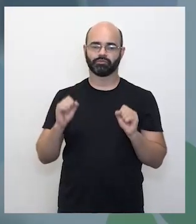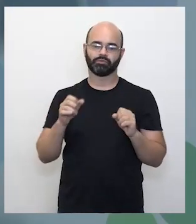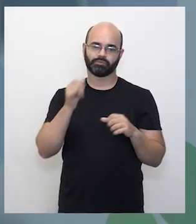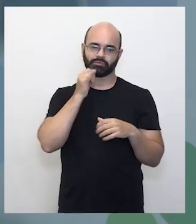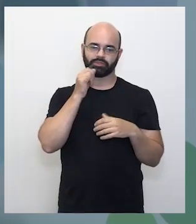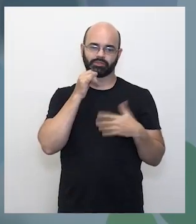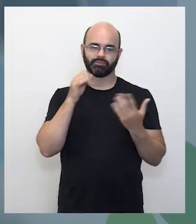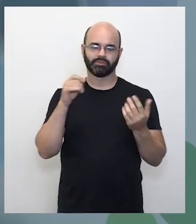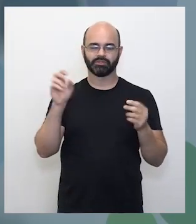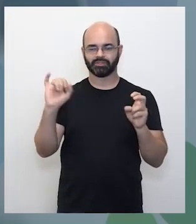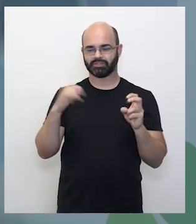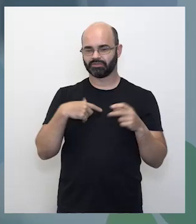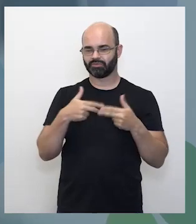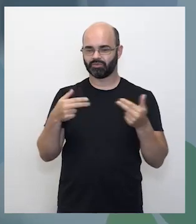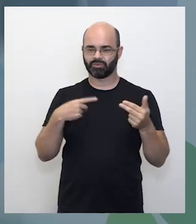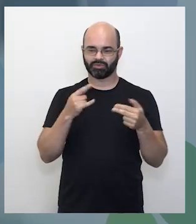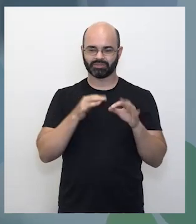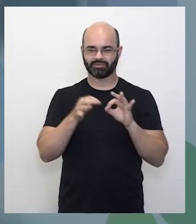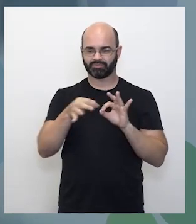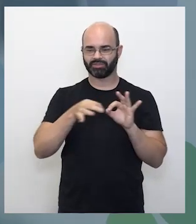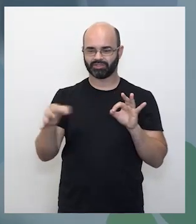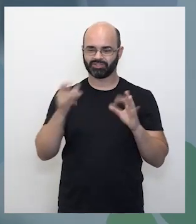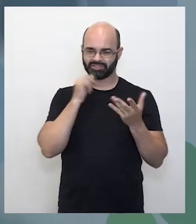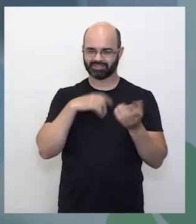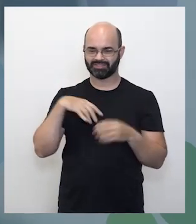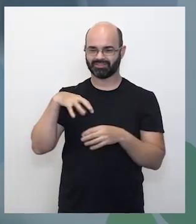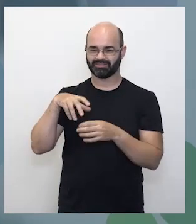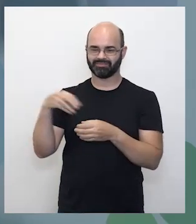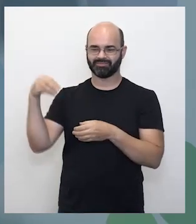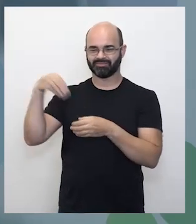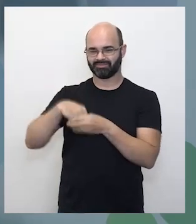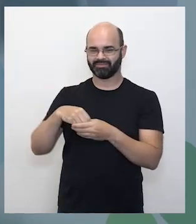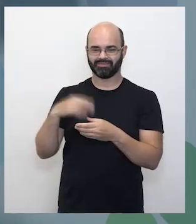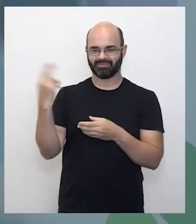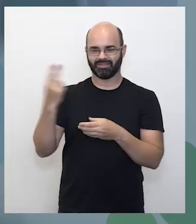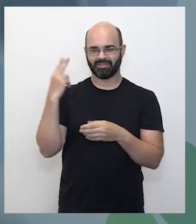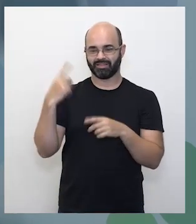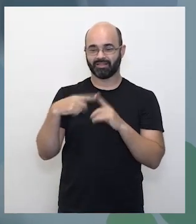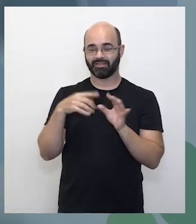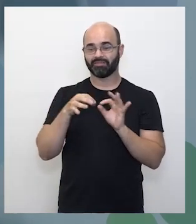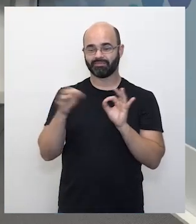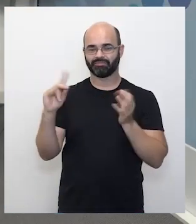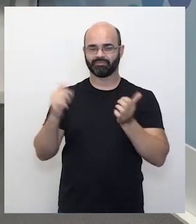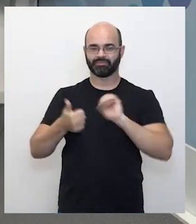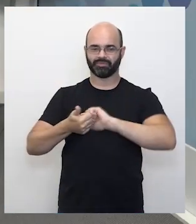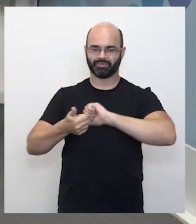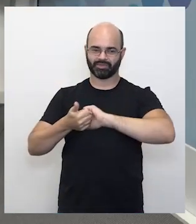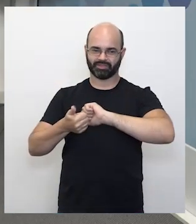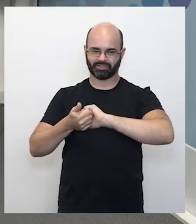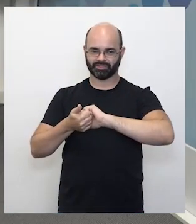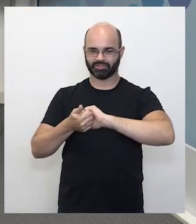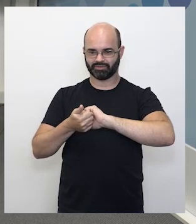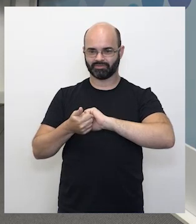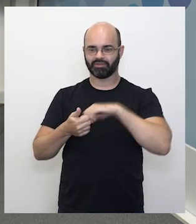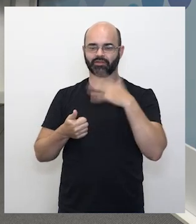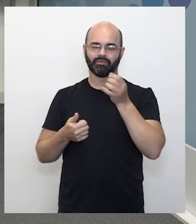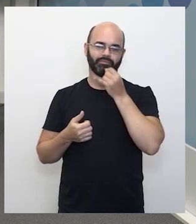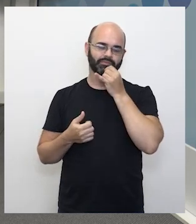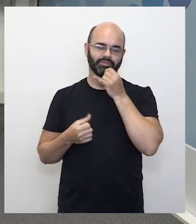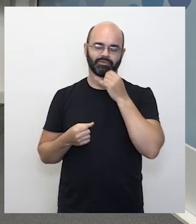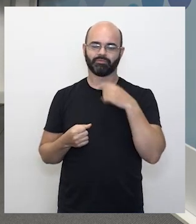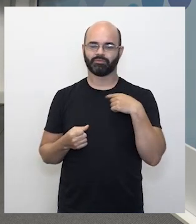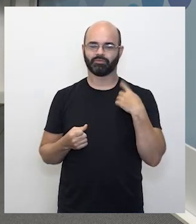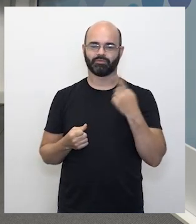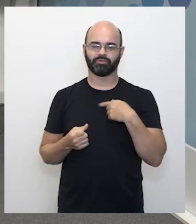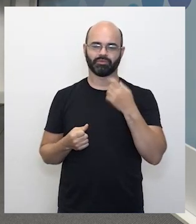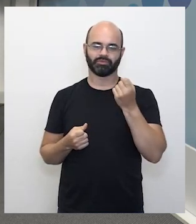uma coisa que não dá para você medir, não dá para você colocar num potinho, né, e fazer, você tem uma pesquisa qualitativa, que é quando a gente fala, por exemplo, sobre coisas